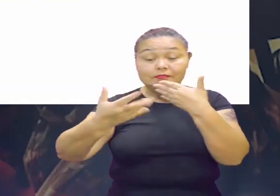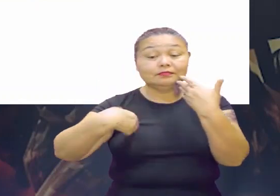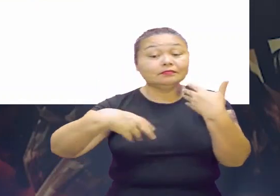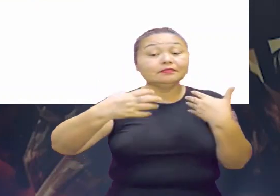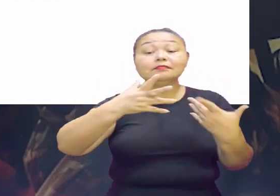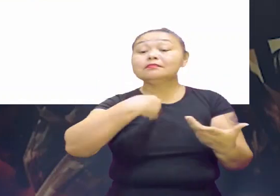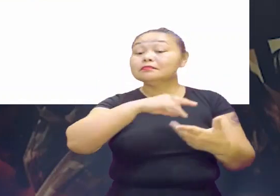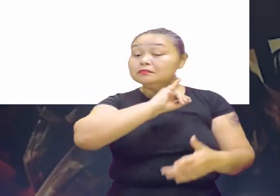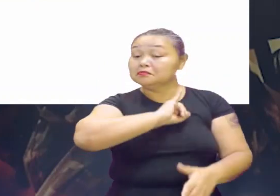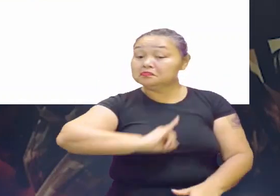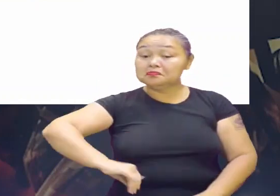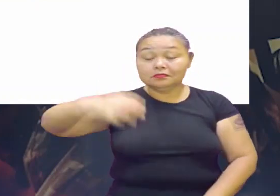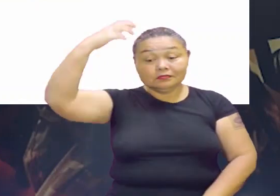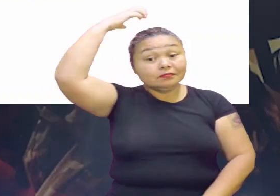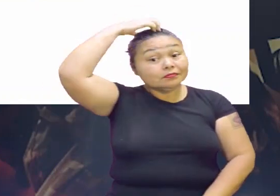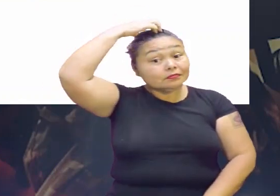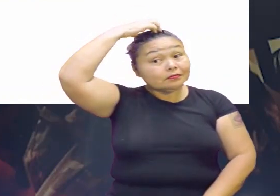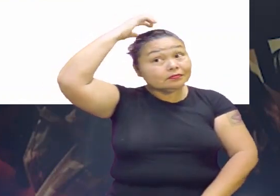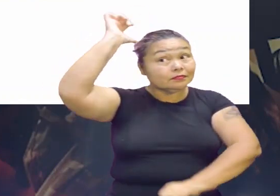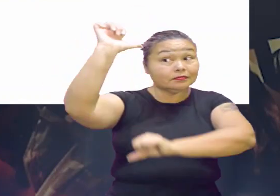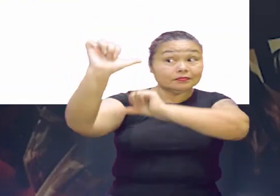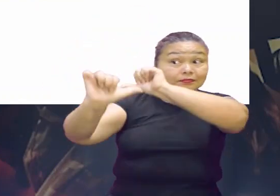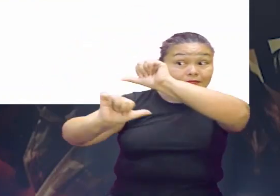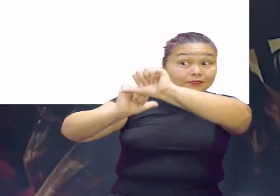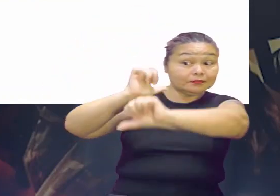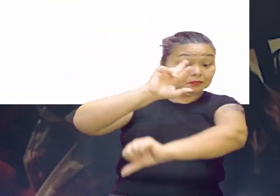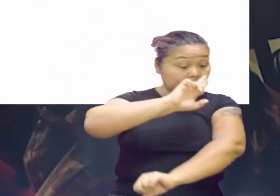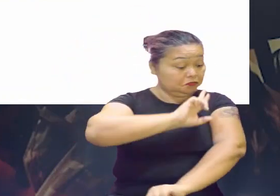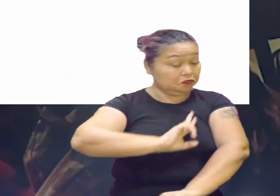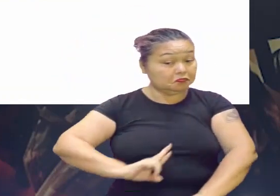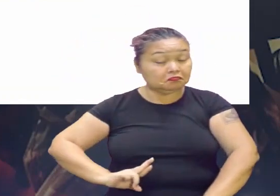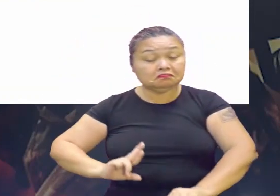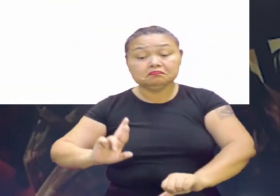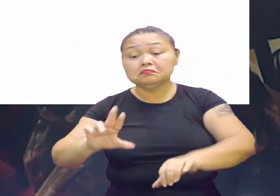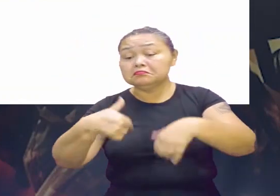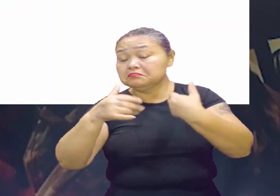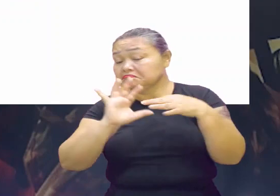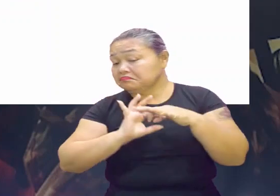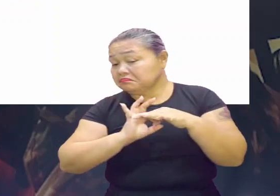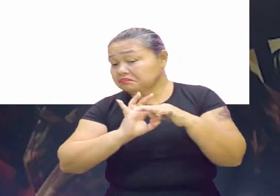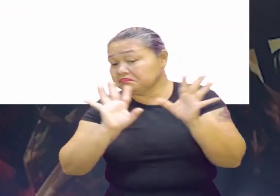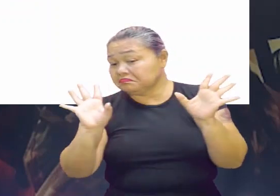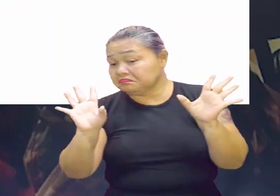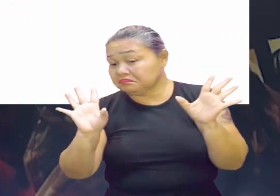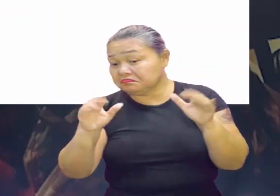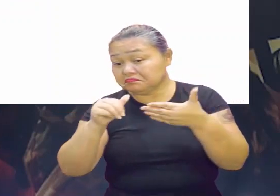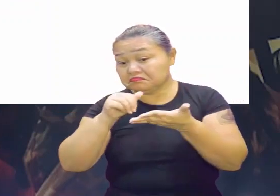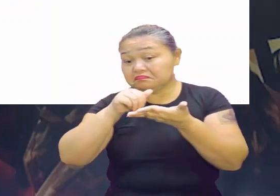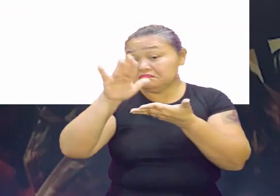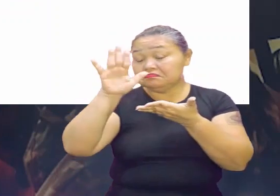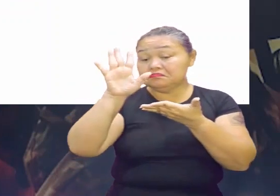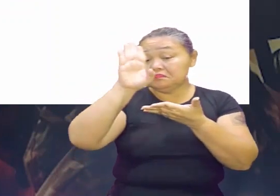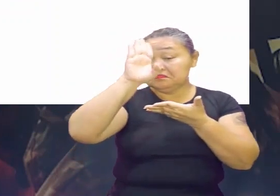império, e sim uma república. E que ele ficasse à vontade para poder sair do Brasil. Deram